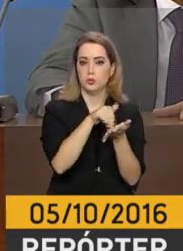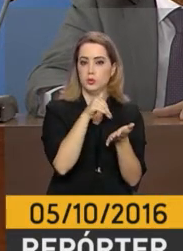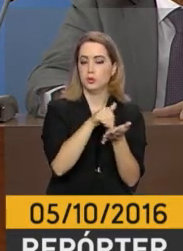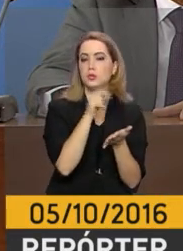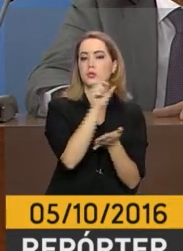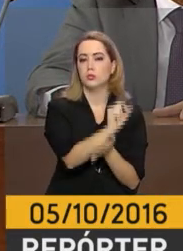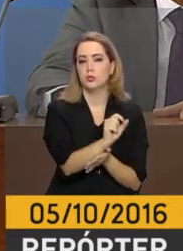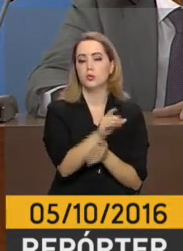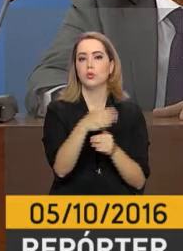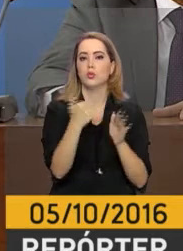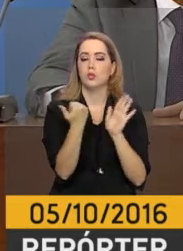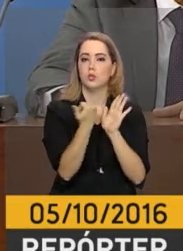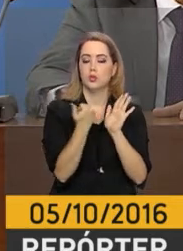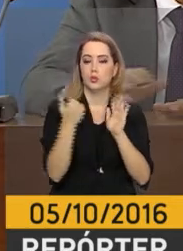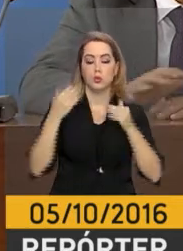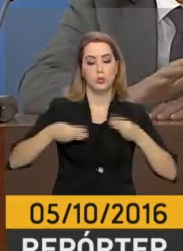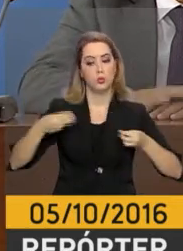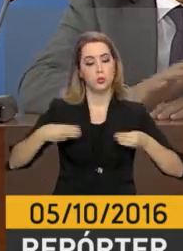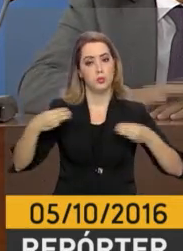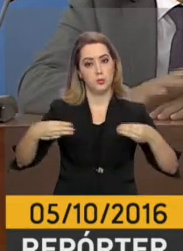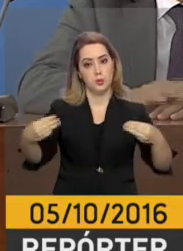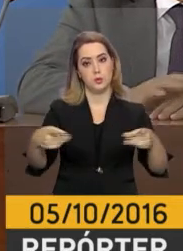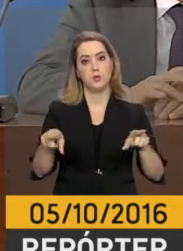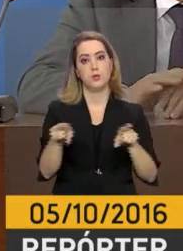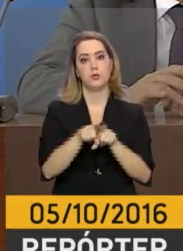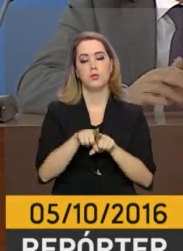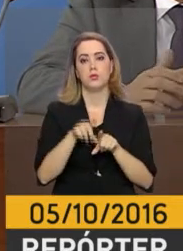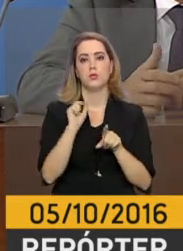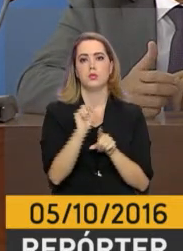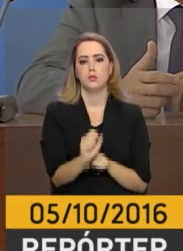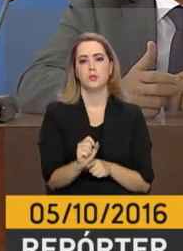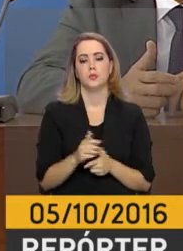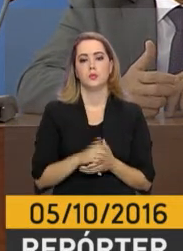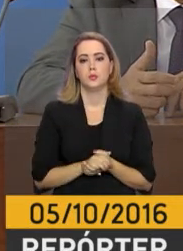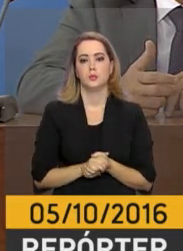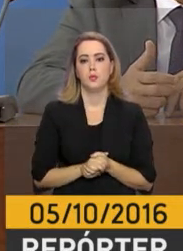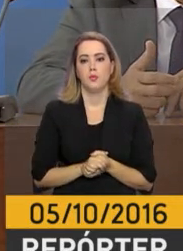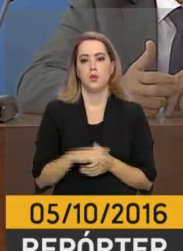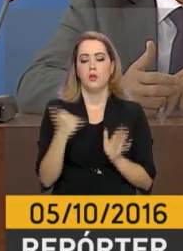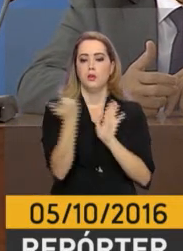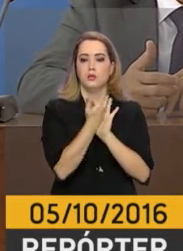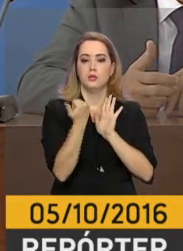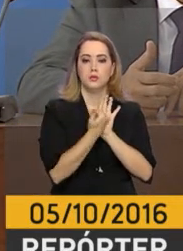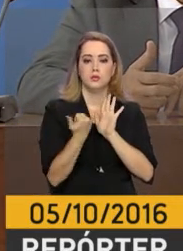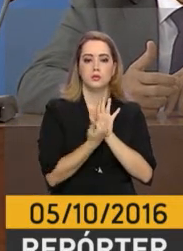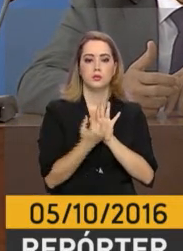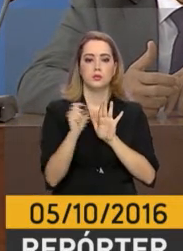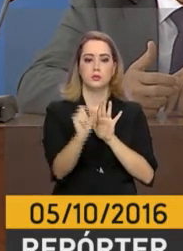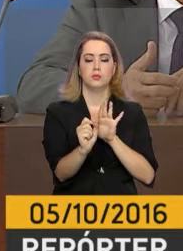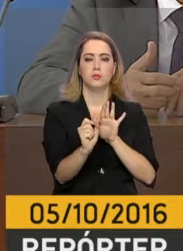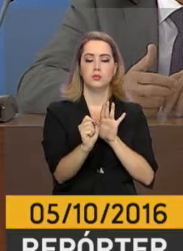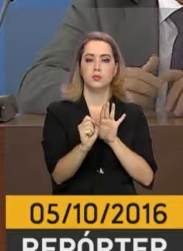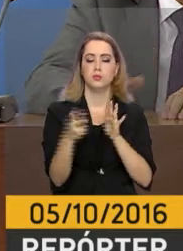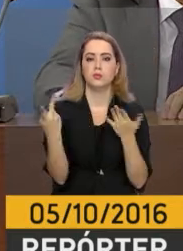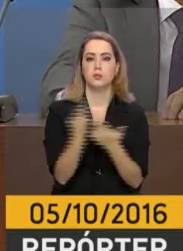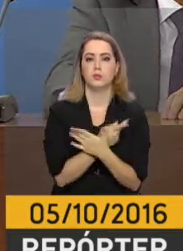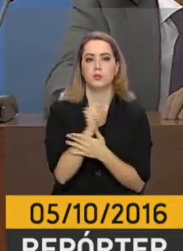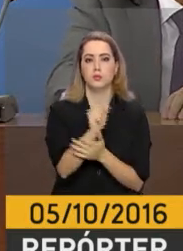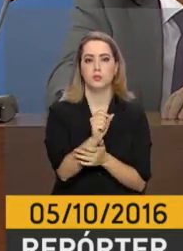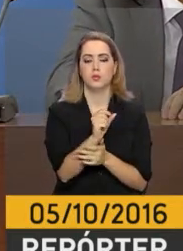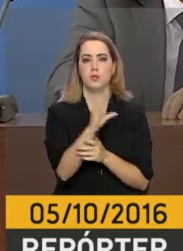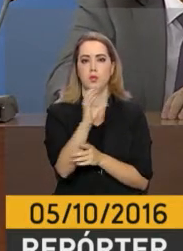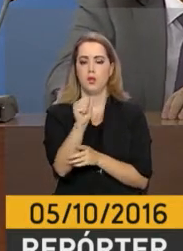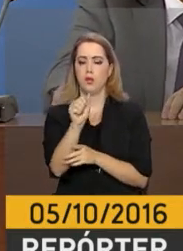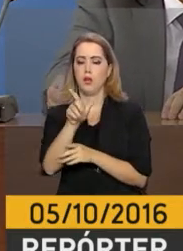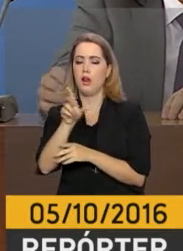coisas andarem do ministério né e os programas é assim as existirem é eo cláudio duarte que